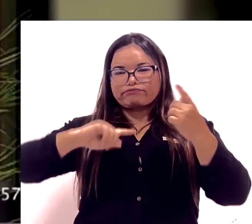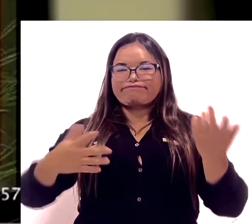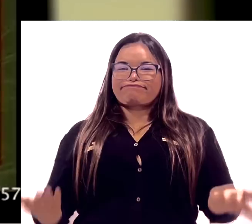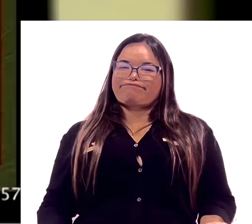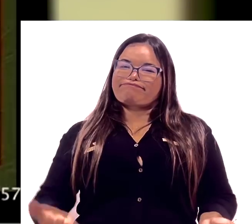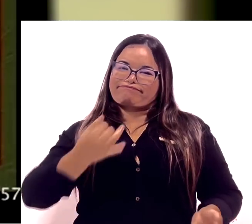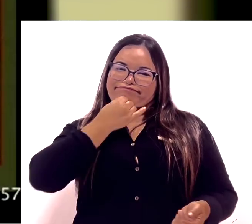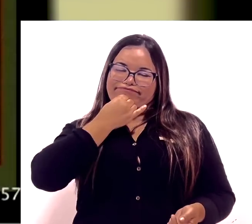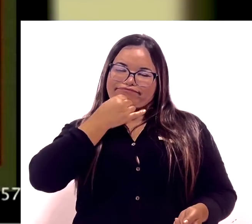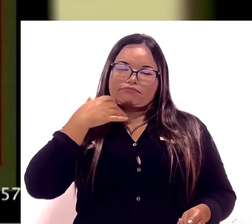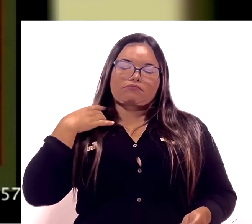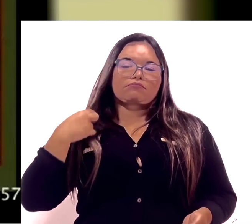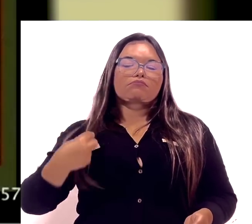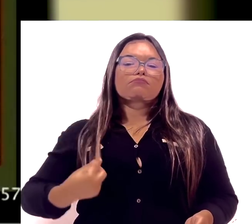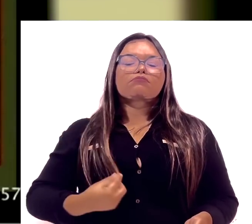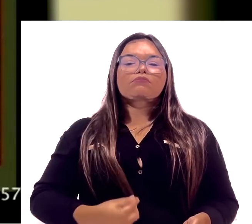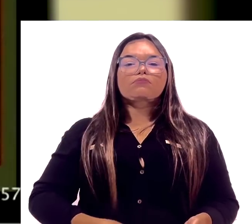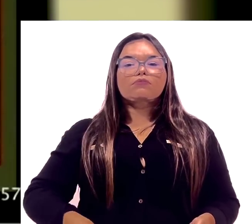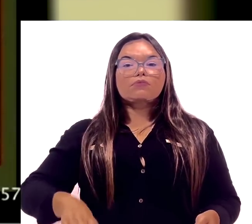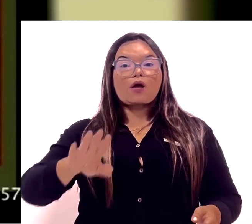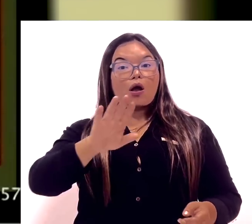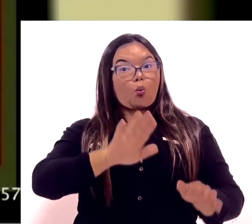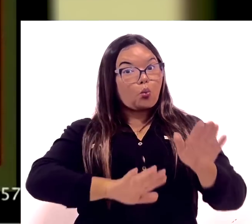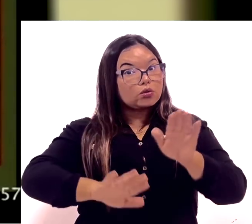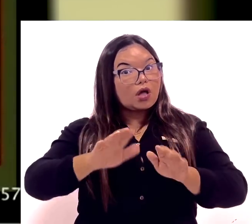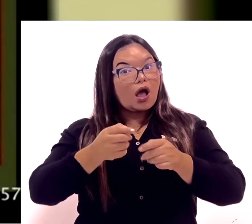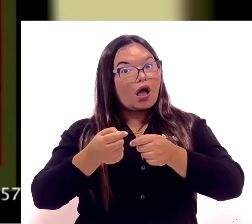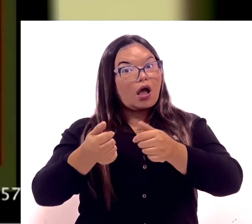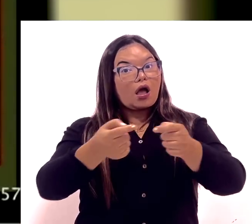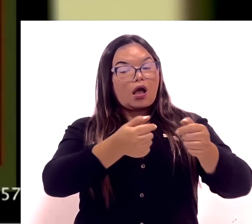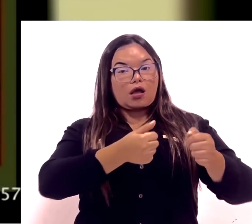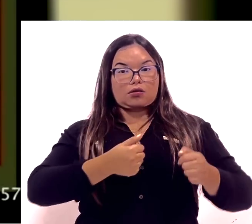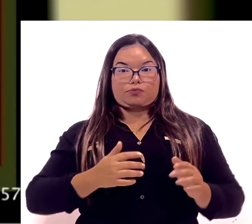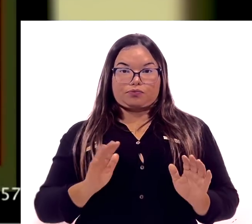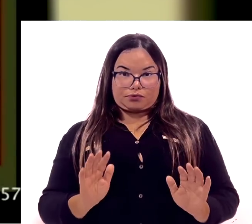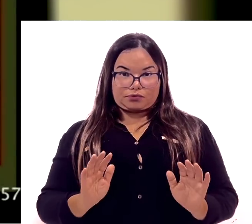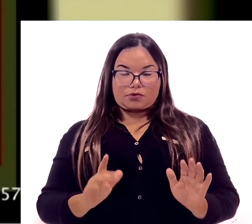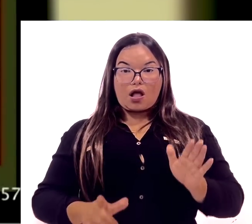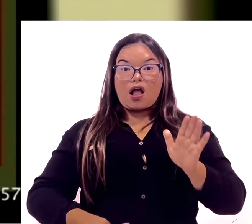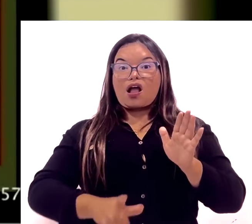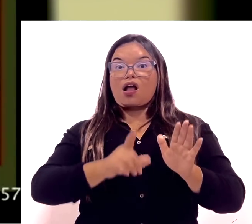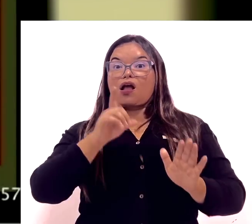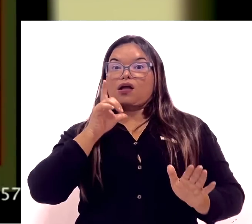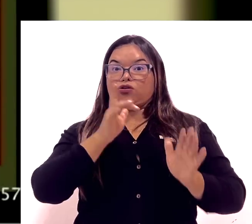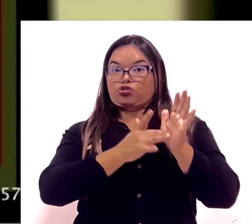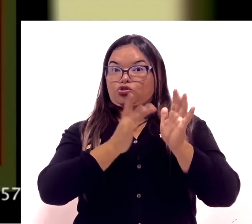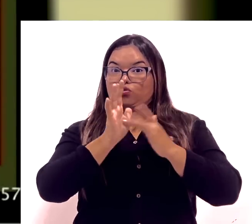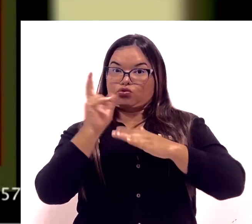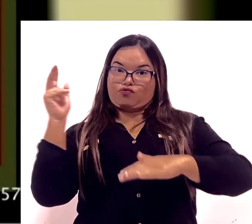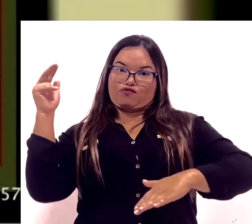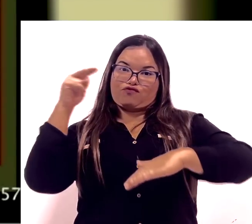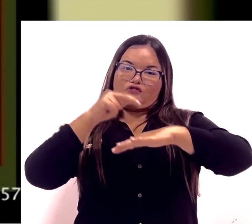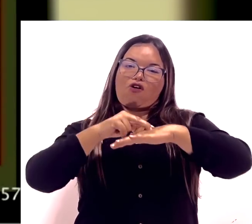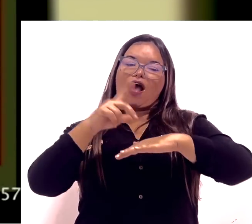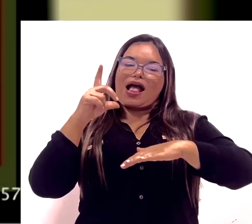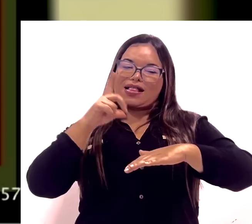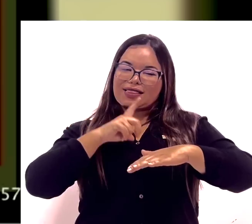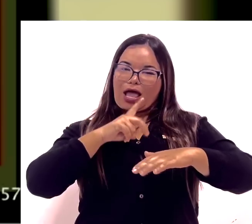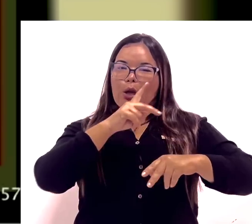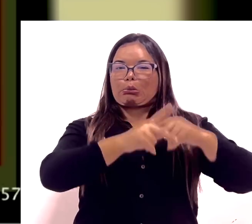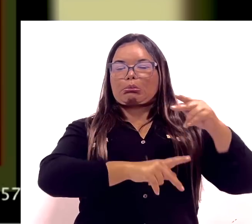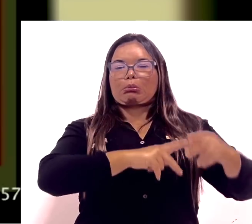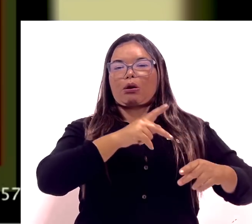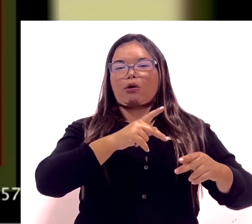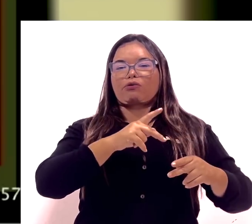Não deixem que ninguém os engane de modo algum. Antes daquele dia virá a apostasia, e então será revelado o homem do pecado, o filho